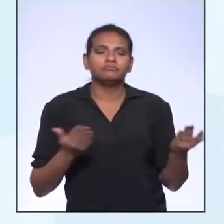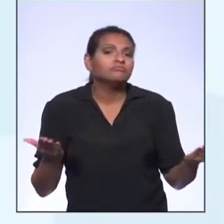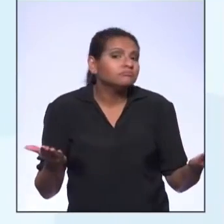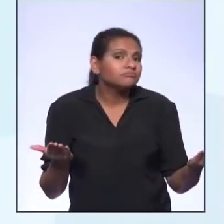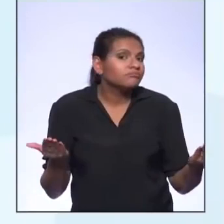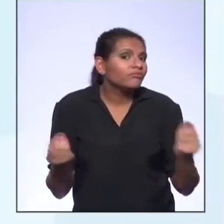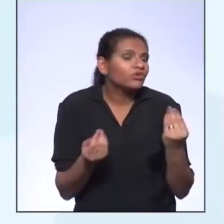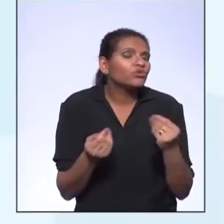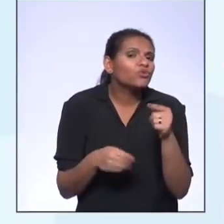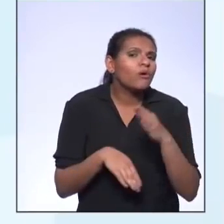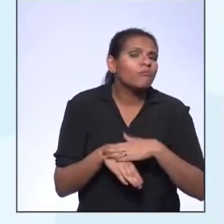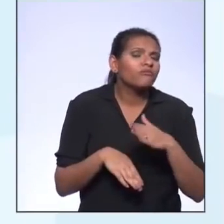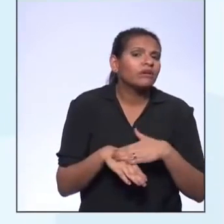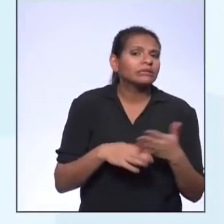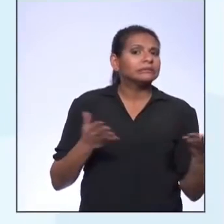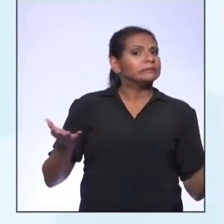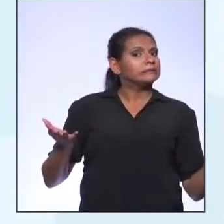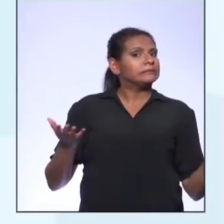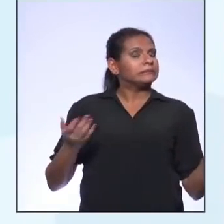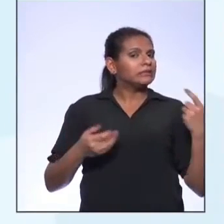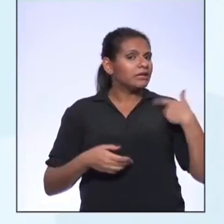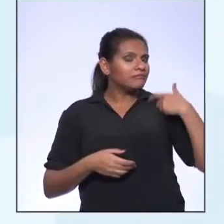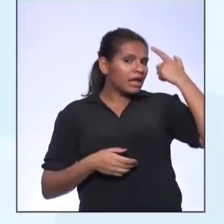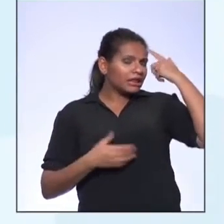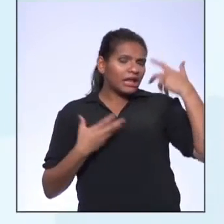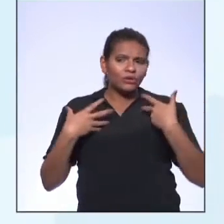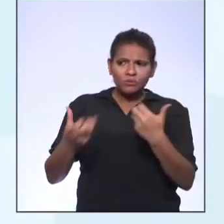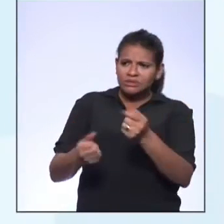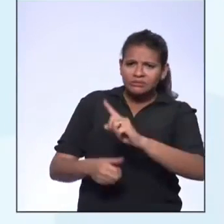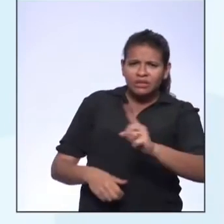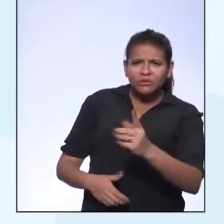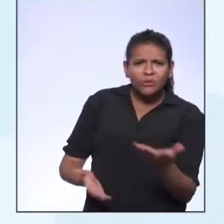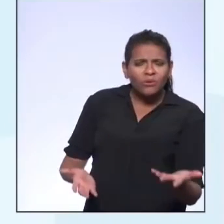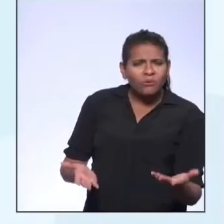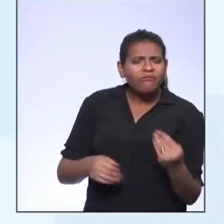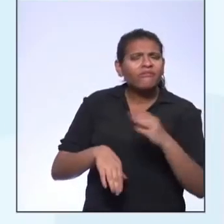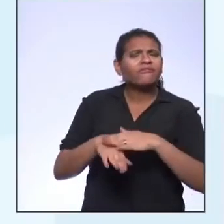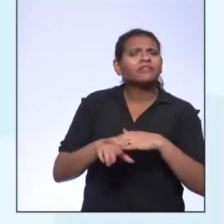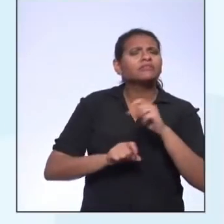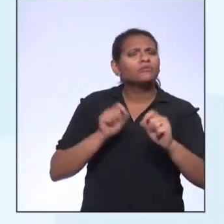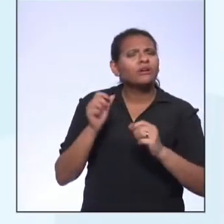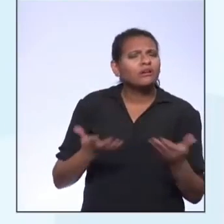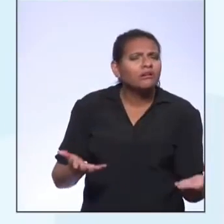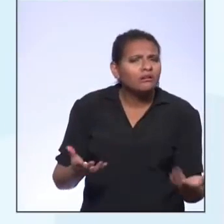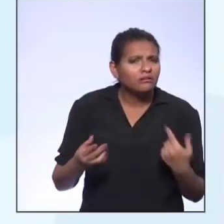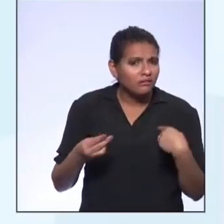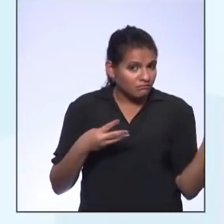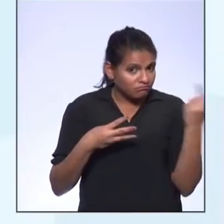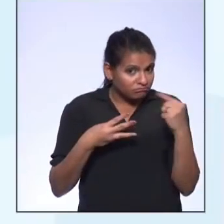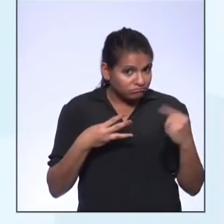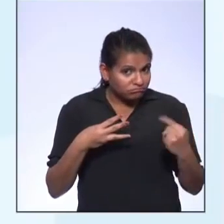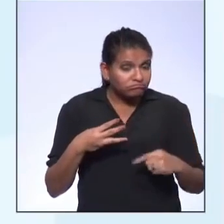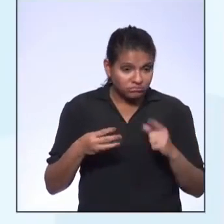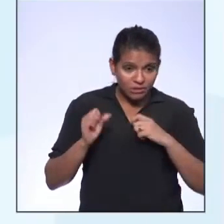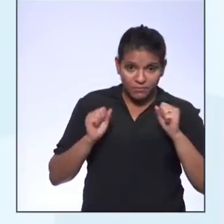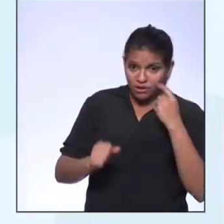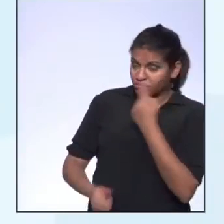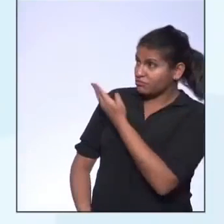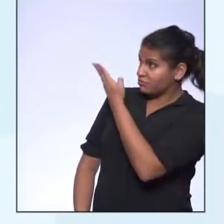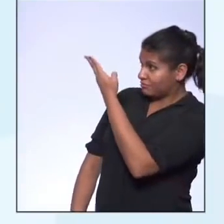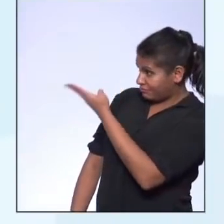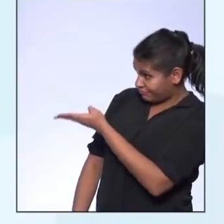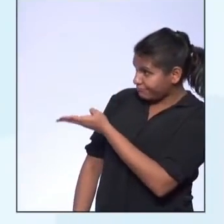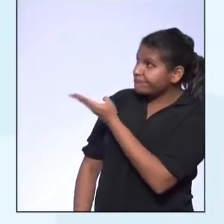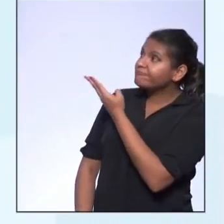você reage se a sua ideia não é aceita? Tem 3 opções para você escolher. Eu vou até ler as opções